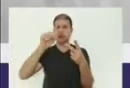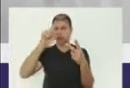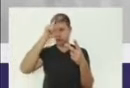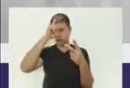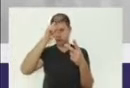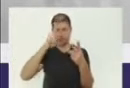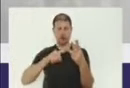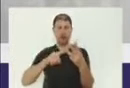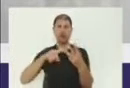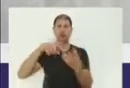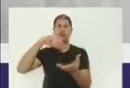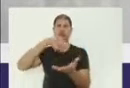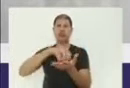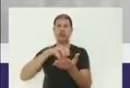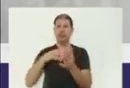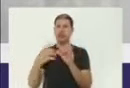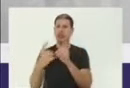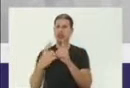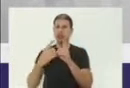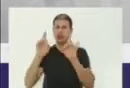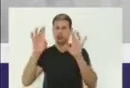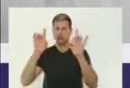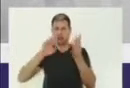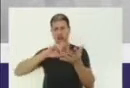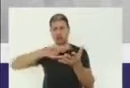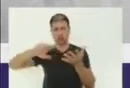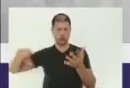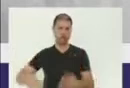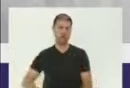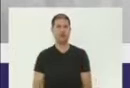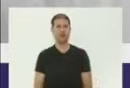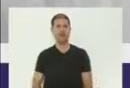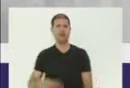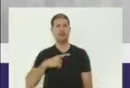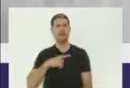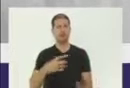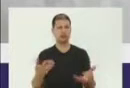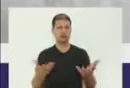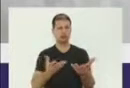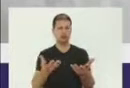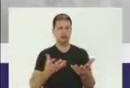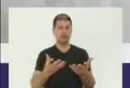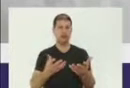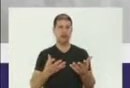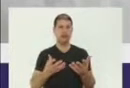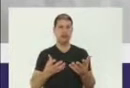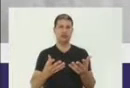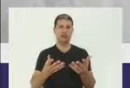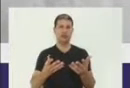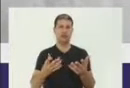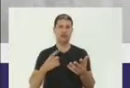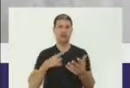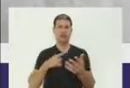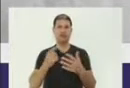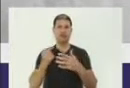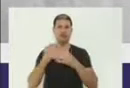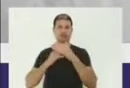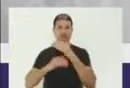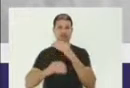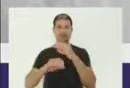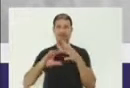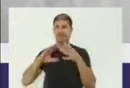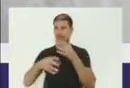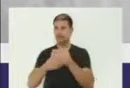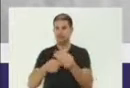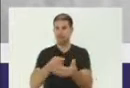centros de atendimento especializados, entre outros. Nós temos hoje a possibilidade de investir uma emenda impositiva em